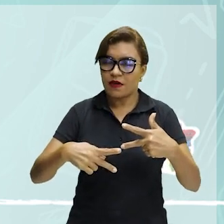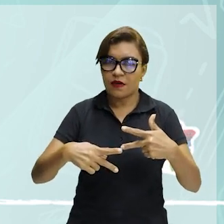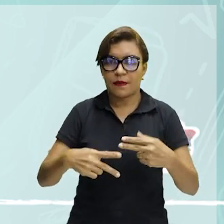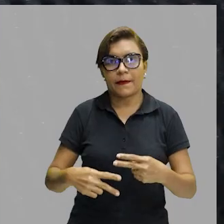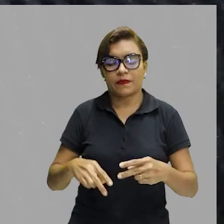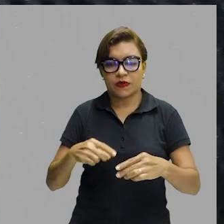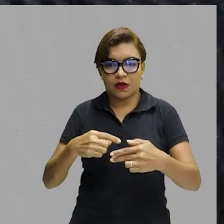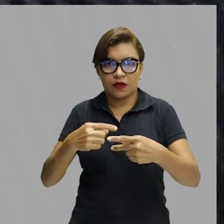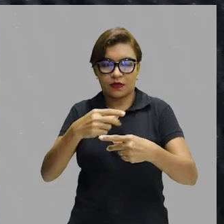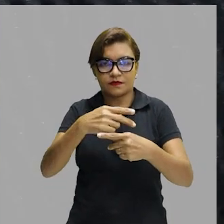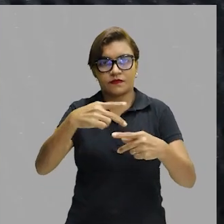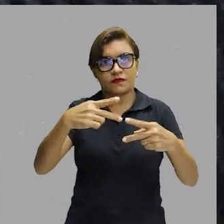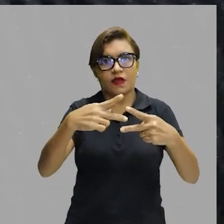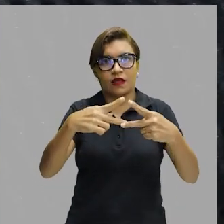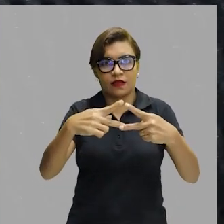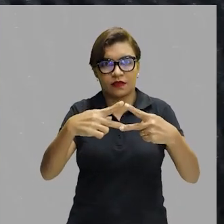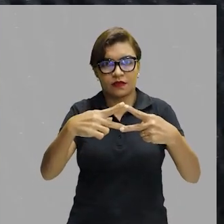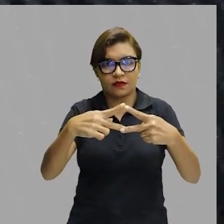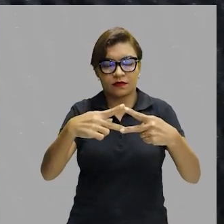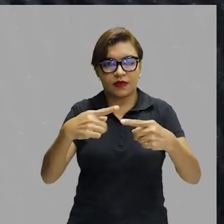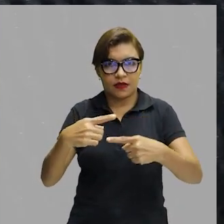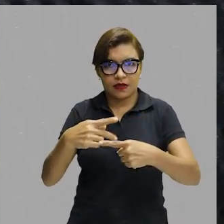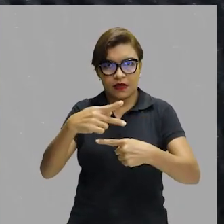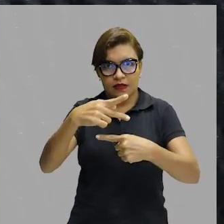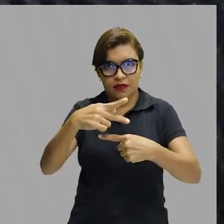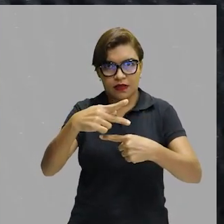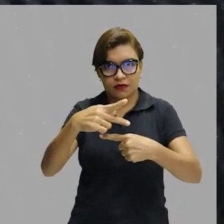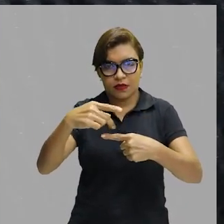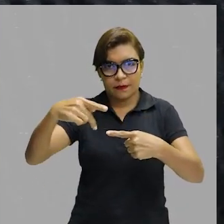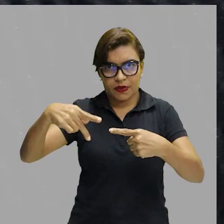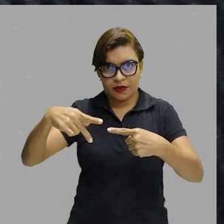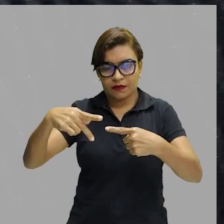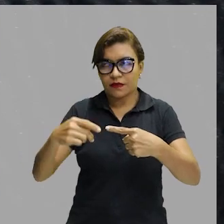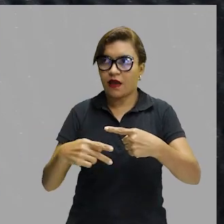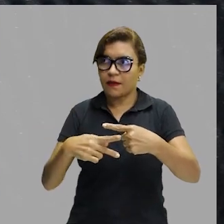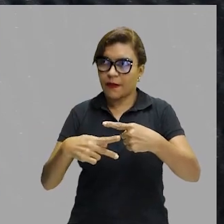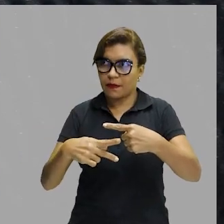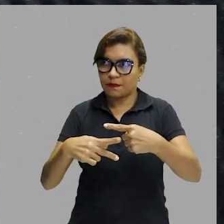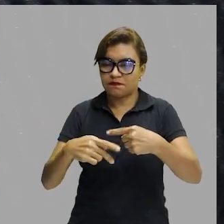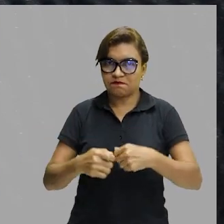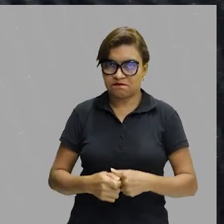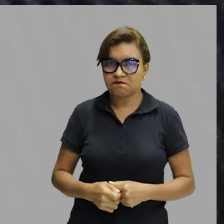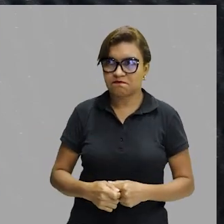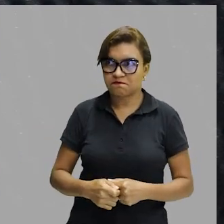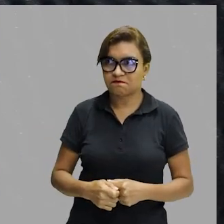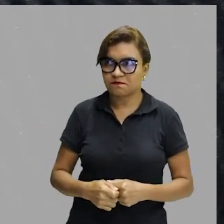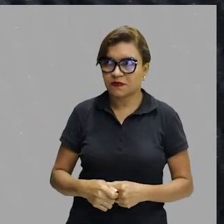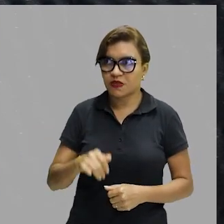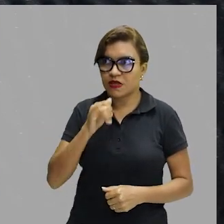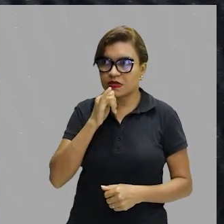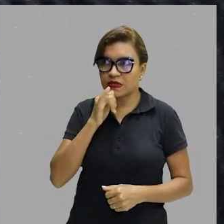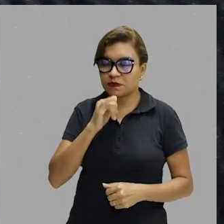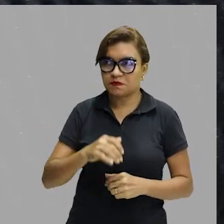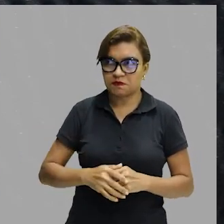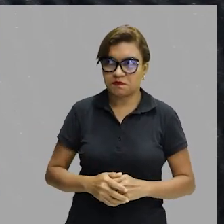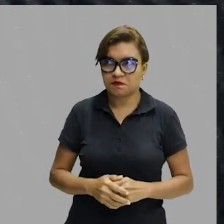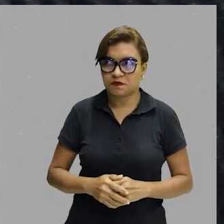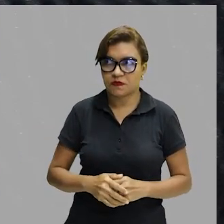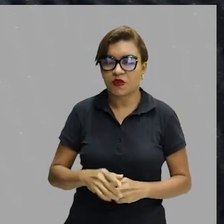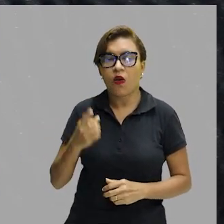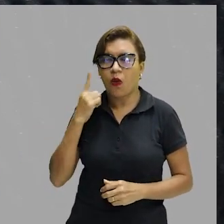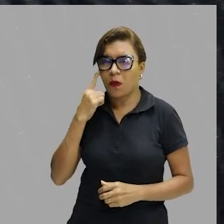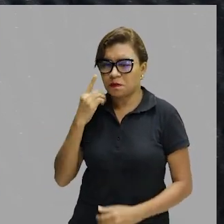abaixamento absoluto. Então, o efeito tonoscópico é a diminuição da pressão máxima de vapor. A gente